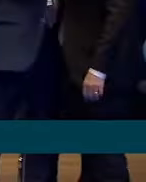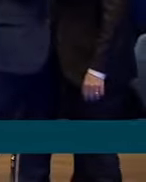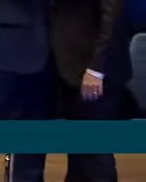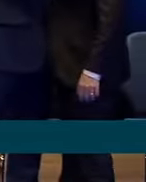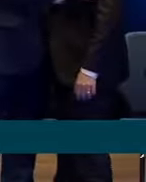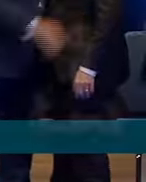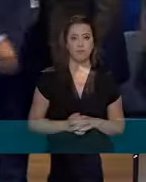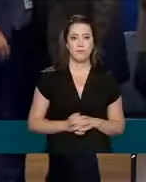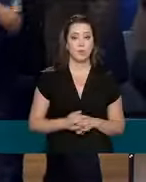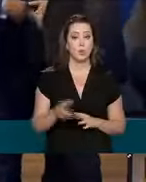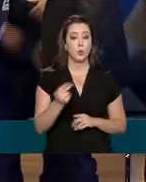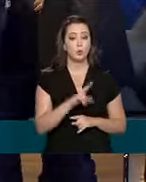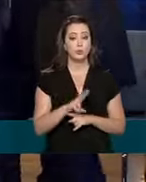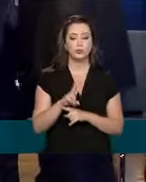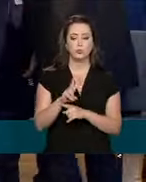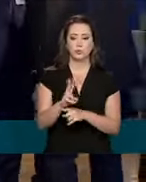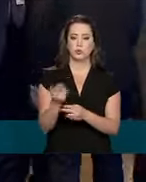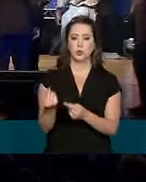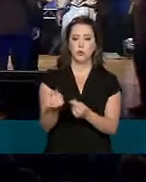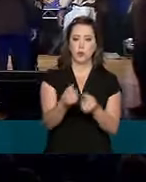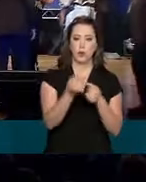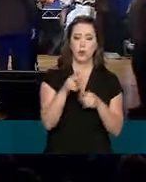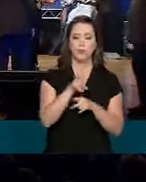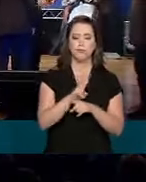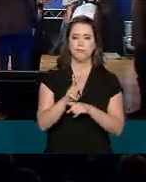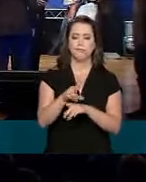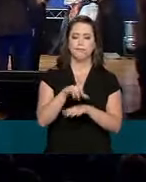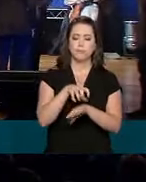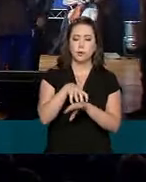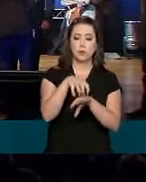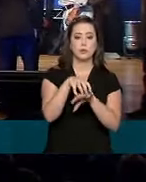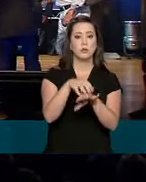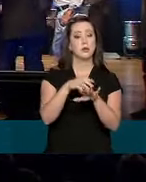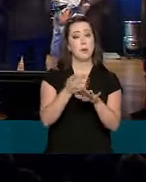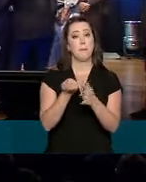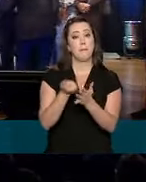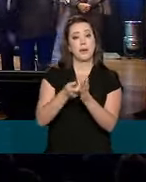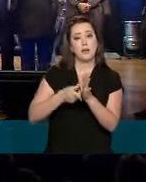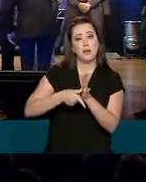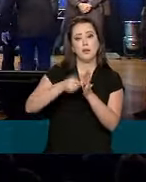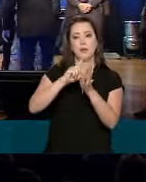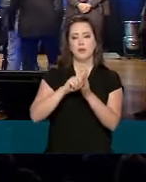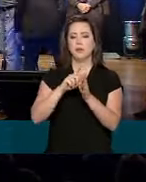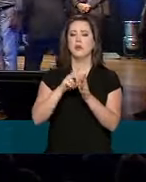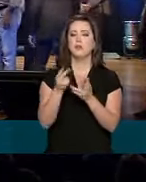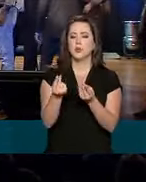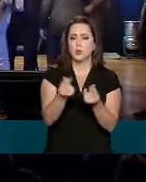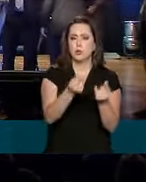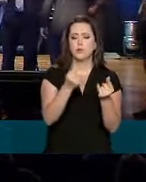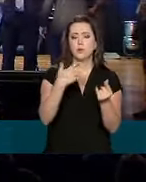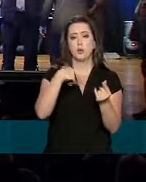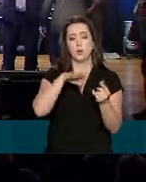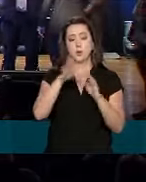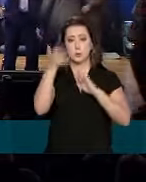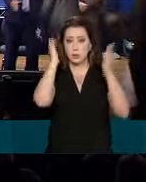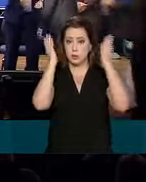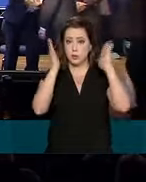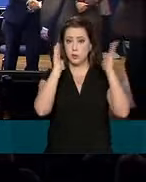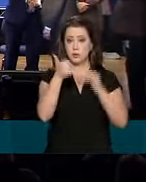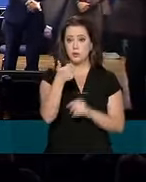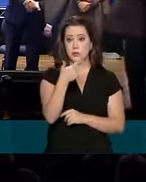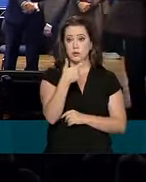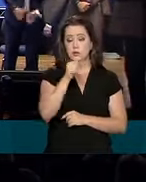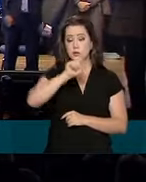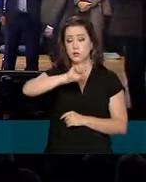Os créditos do Giro Caixa Transportes antecipam custos de frete a caminhoneiros em 120 dias.